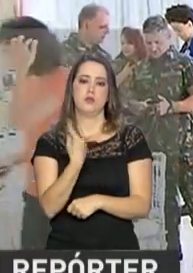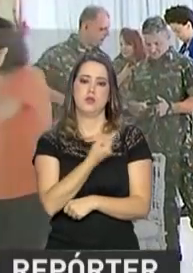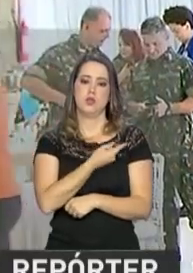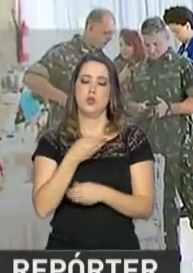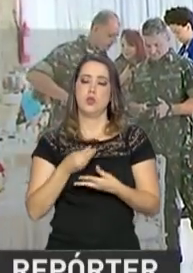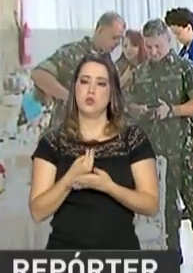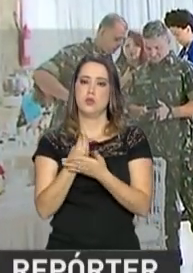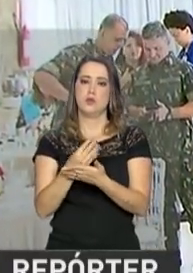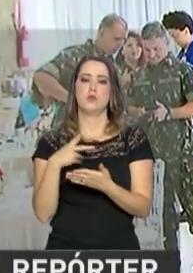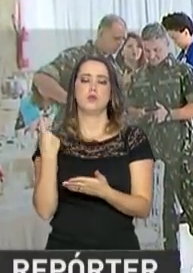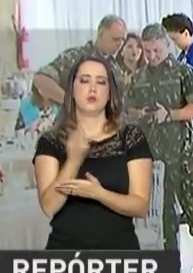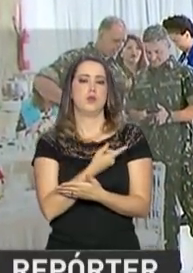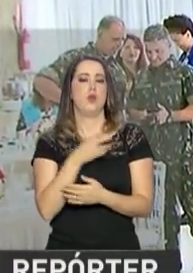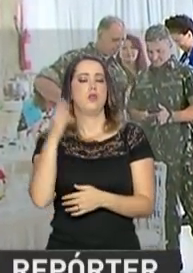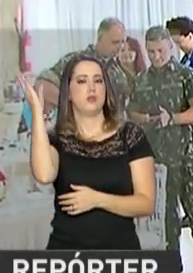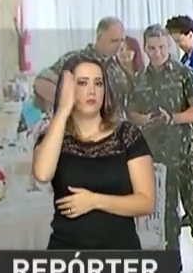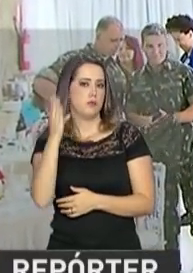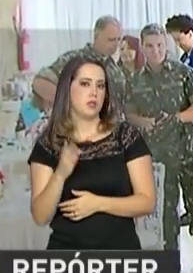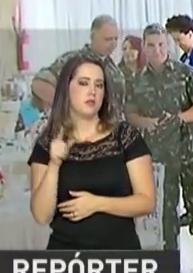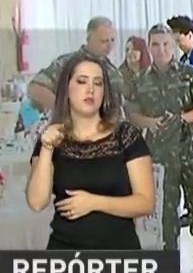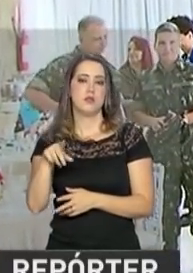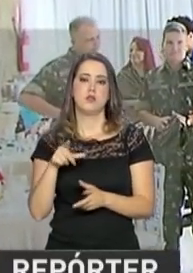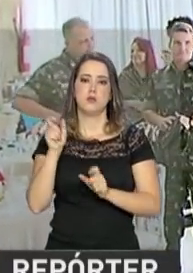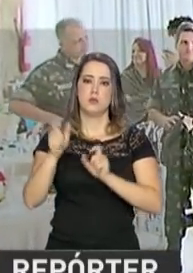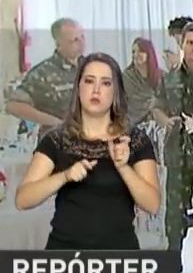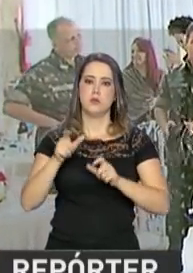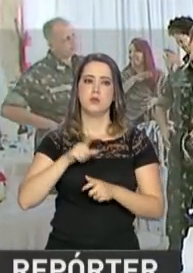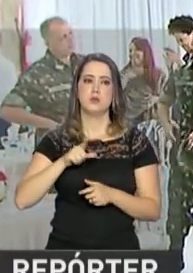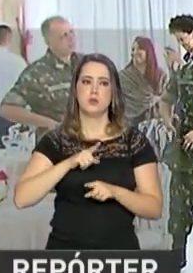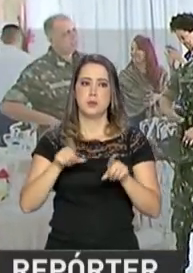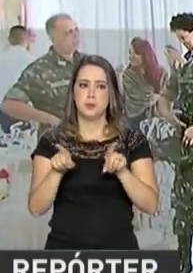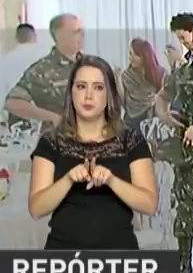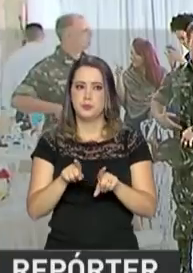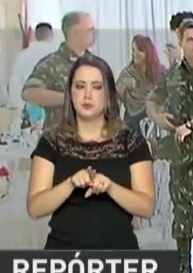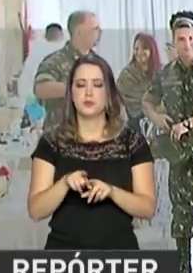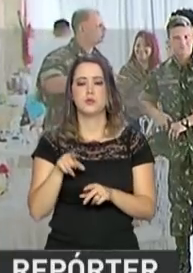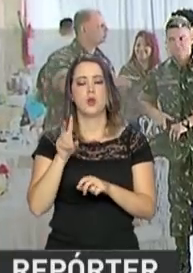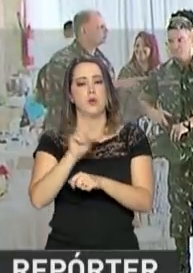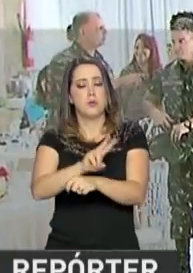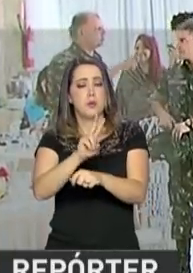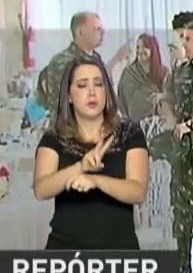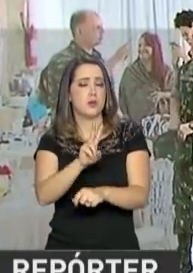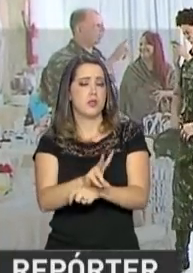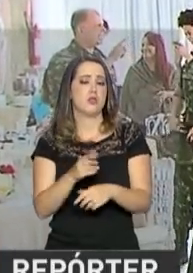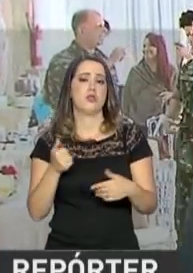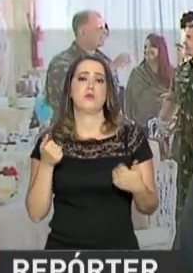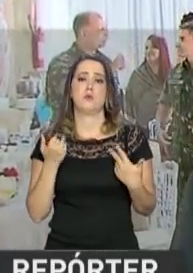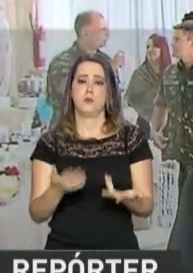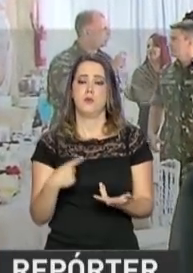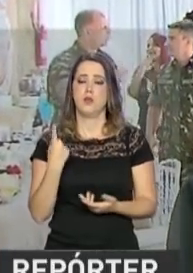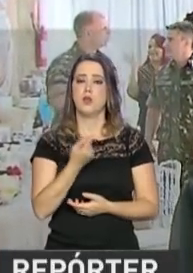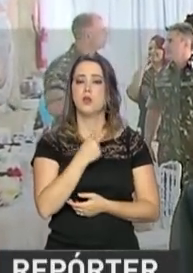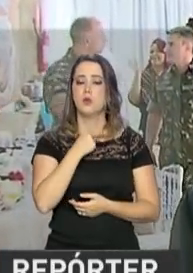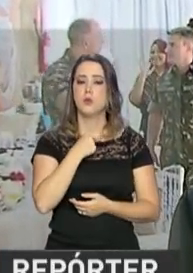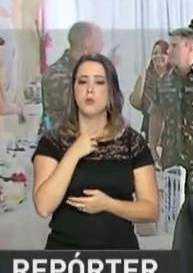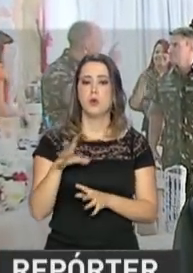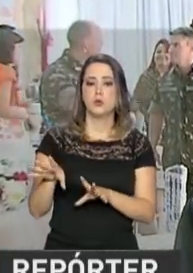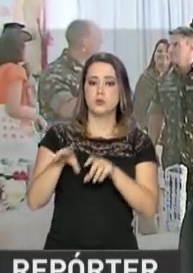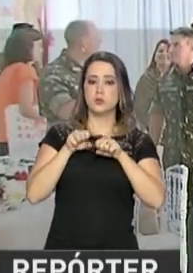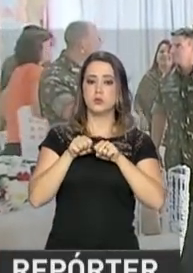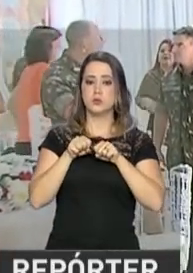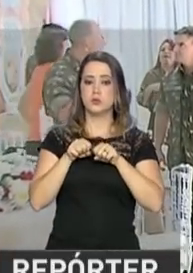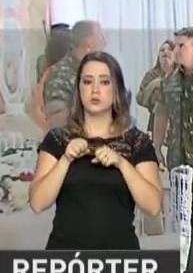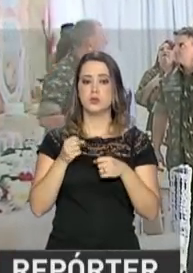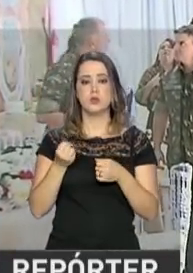aplicamos em todos os brasileiros para que os venezuelanos também fiquem protegidos e que não possam ser contaminados